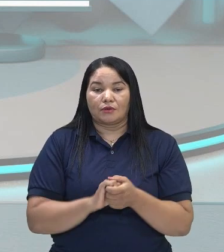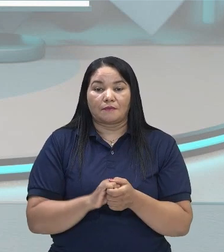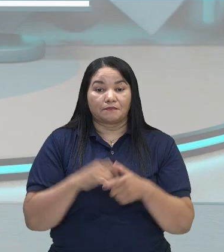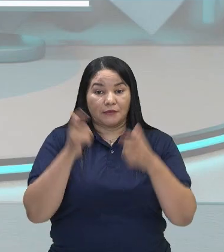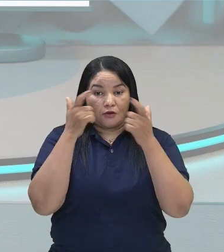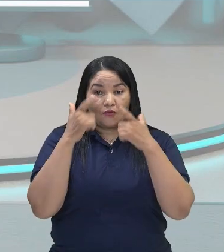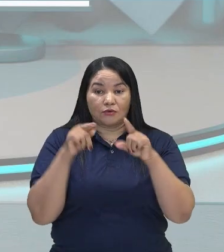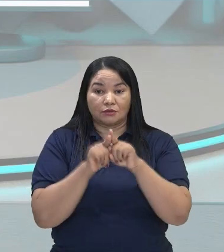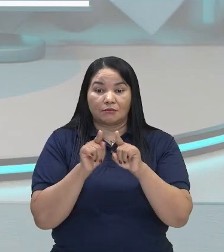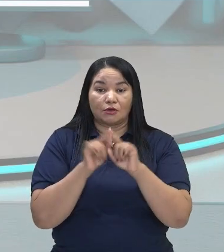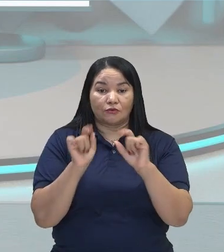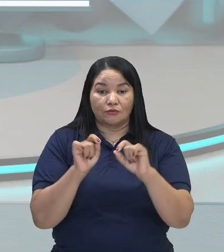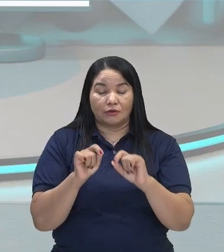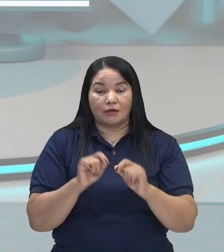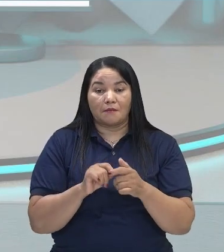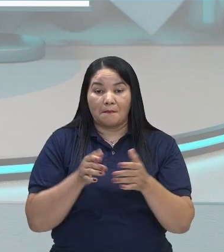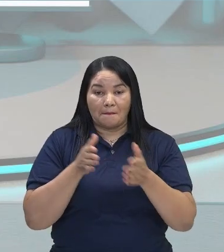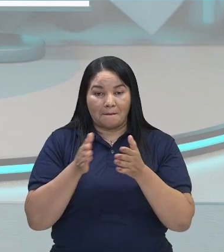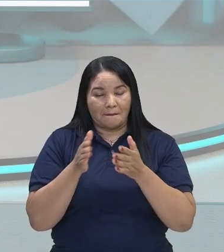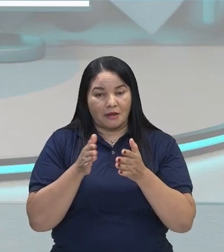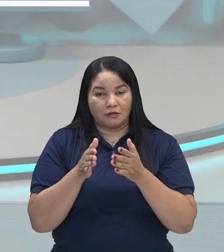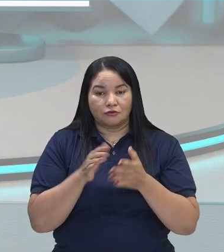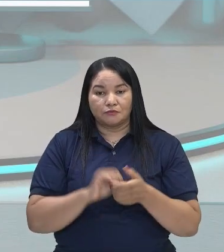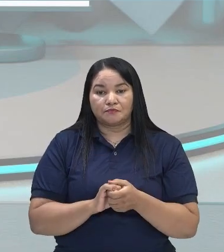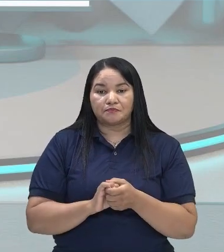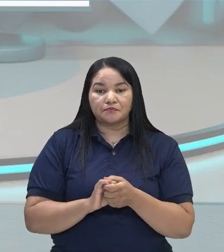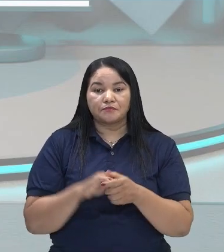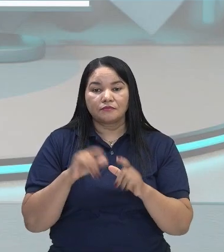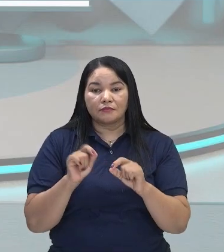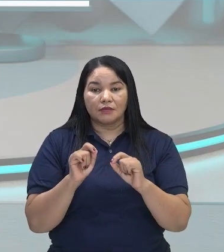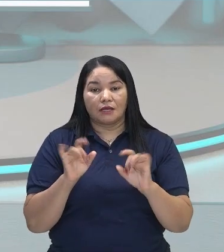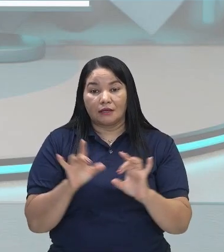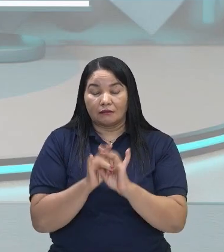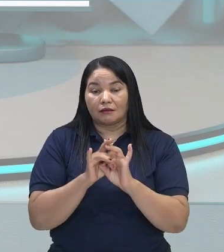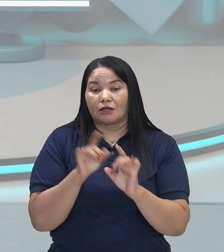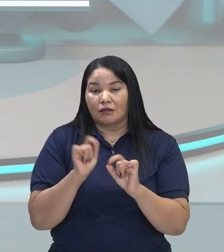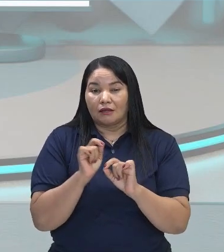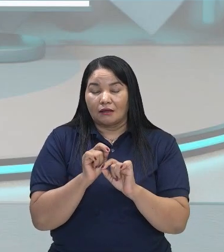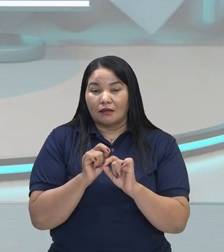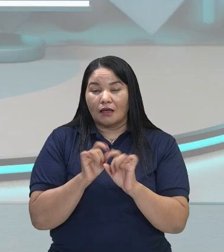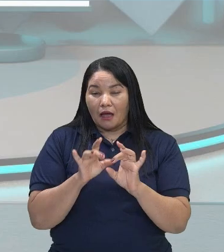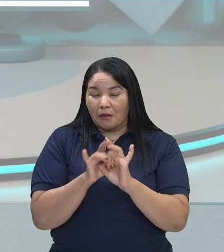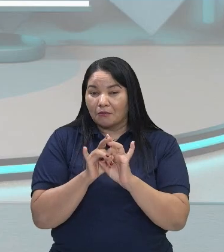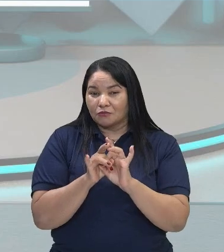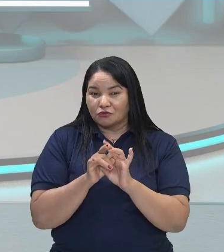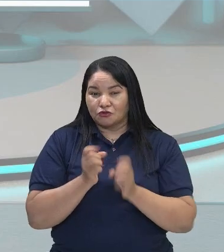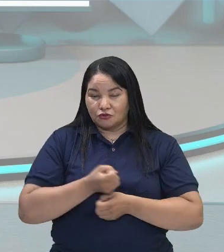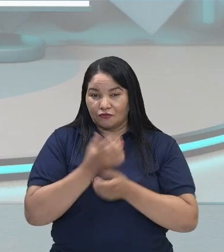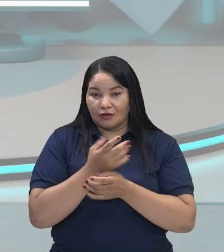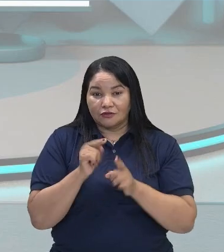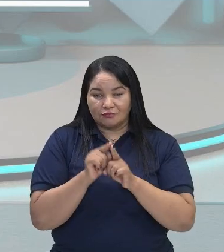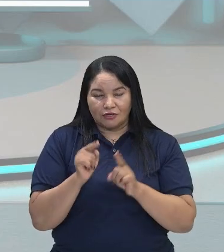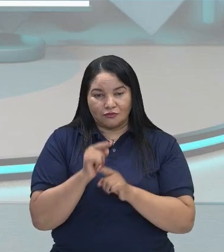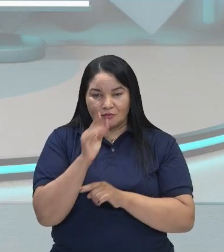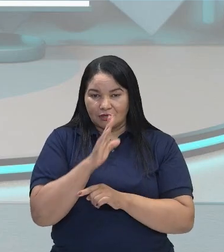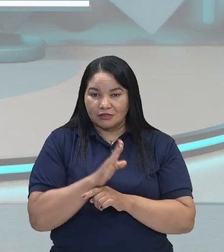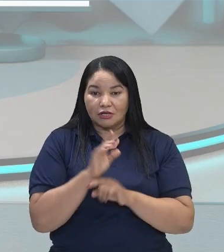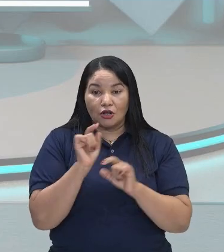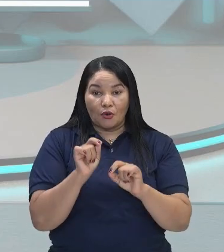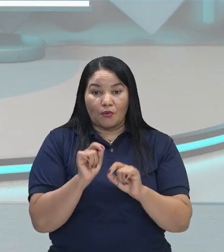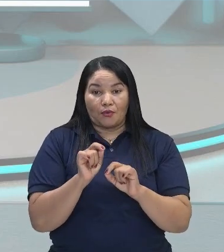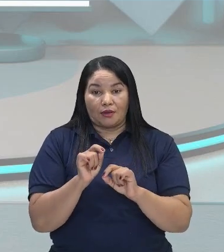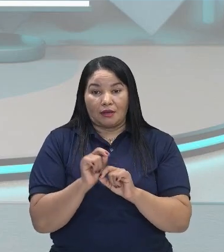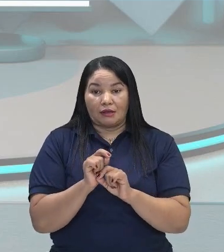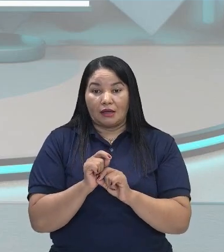à idealização do campo e à harmonia dos versos. Já o arcadismo brasileiro, além de